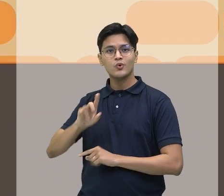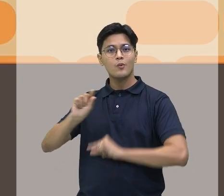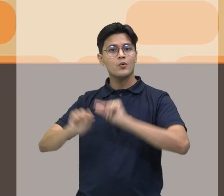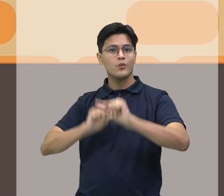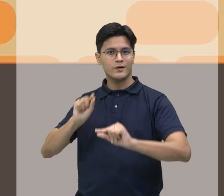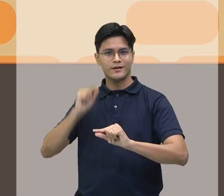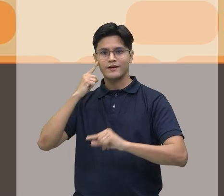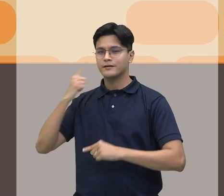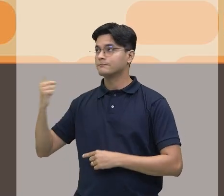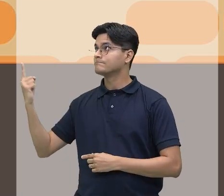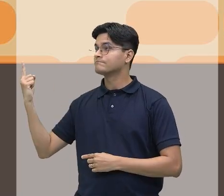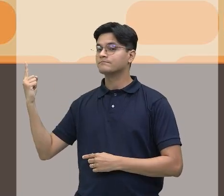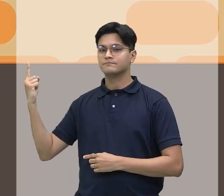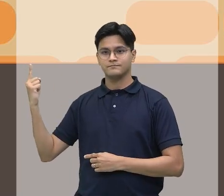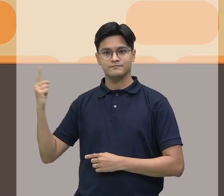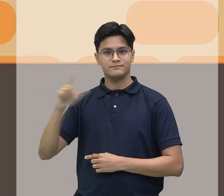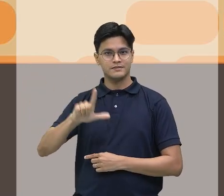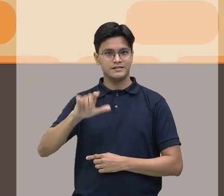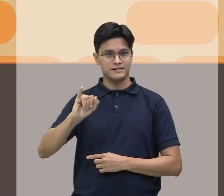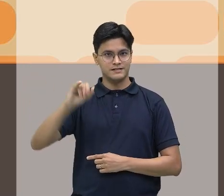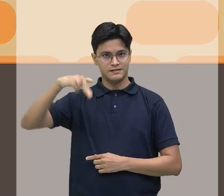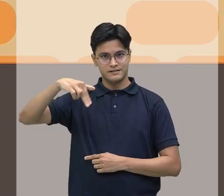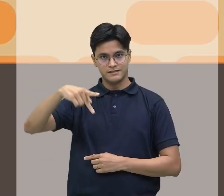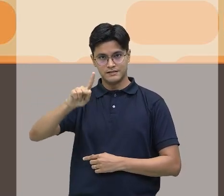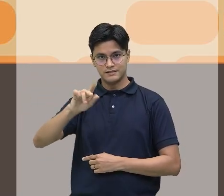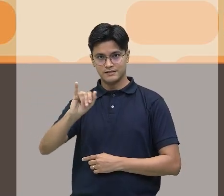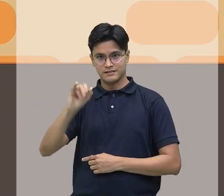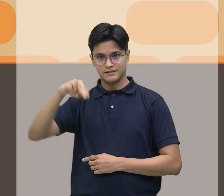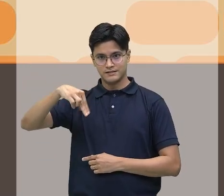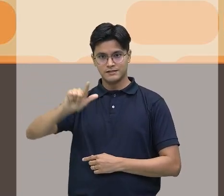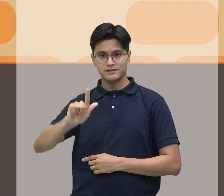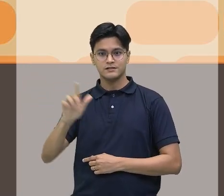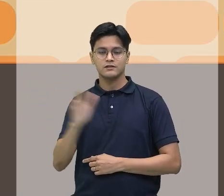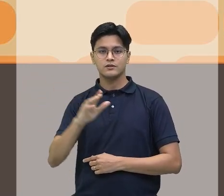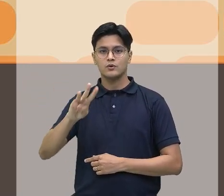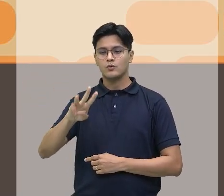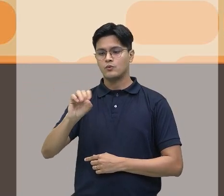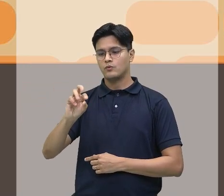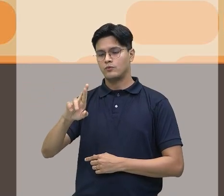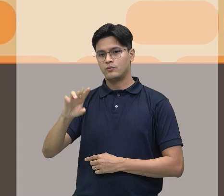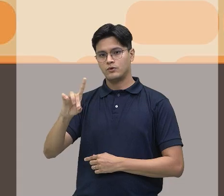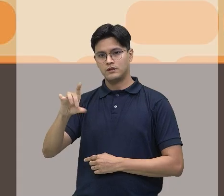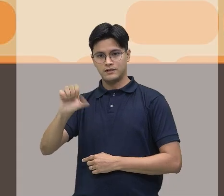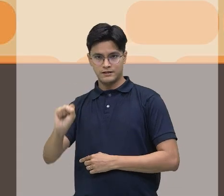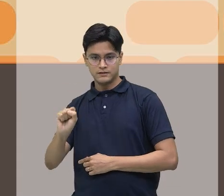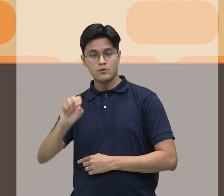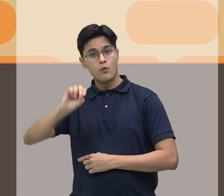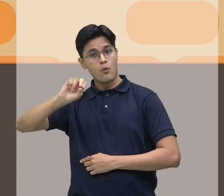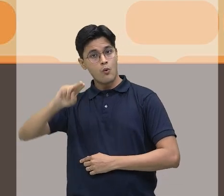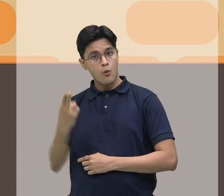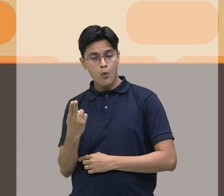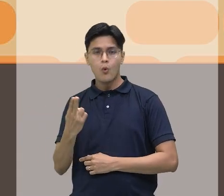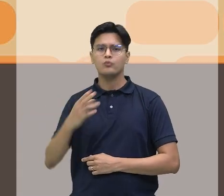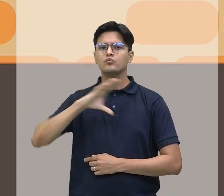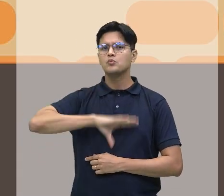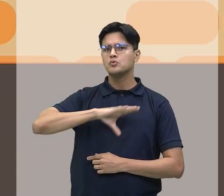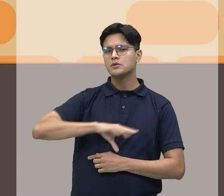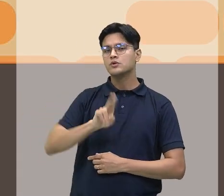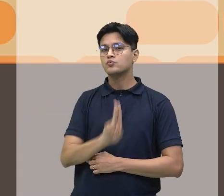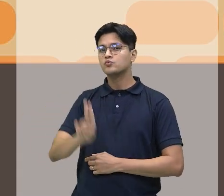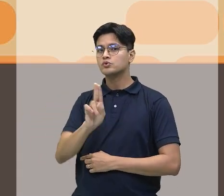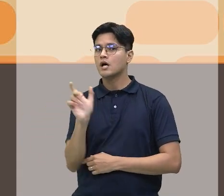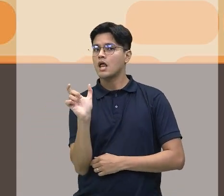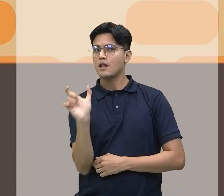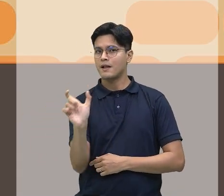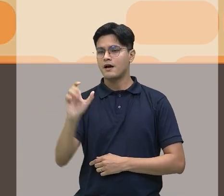modo geral de linking words ou conectivos na língua portuguesa. São algumas classes gramaticais, são conjunções, preposições,